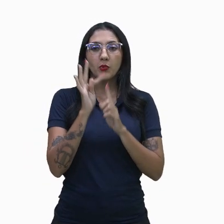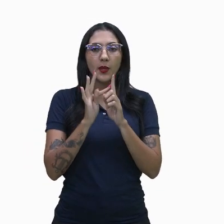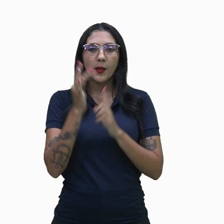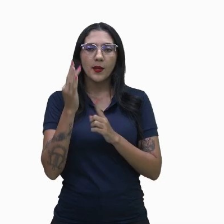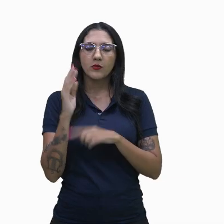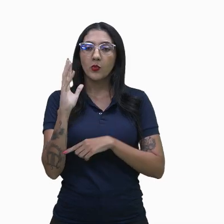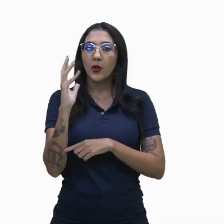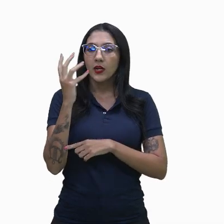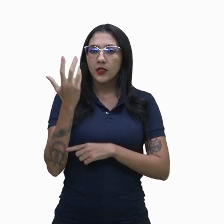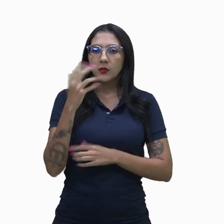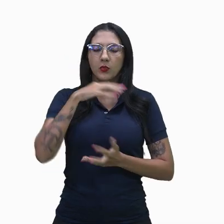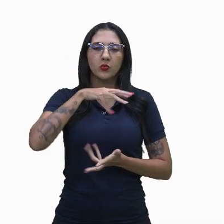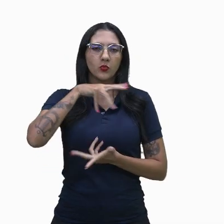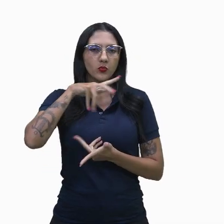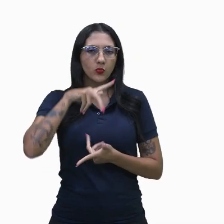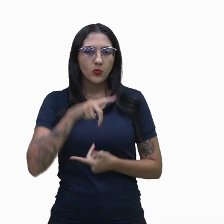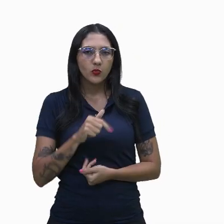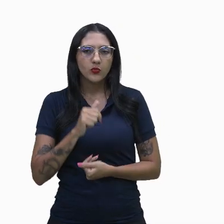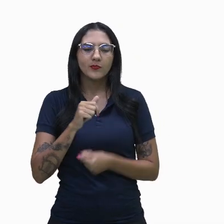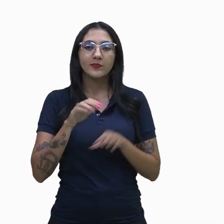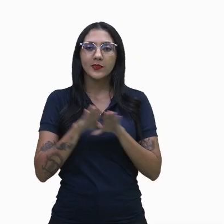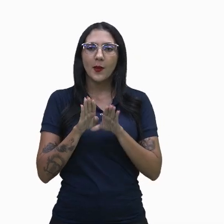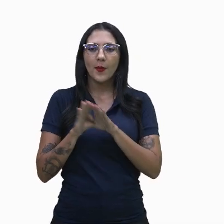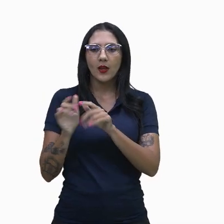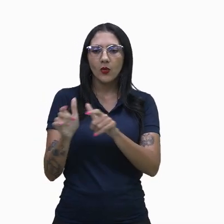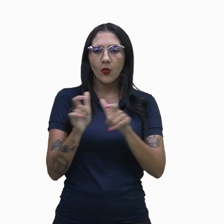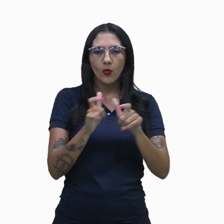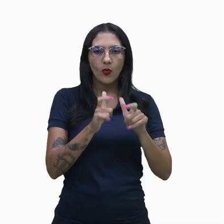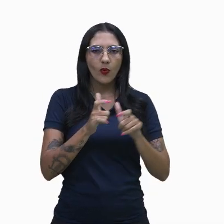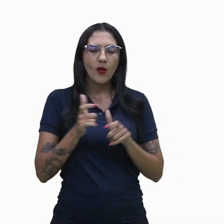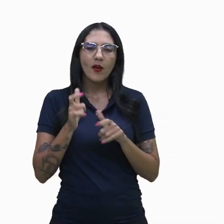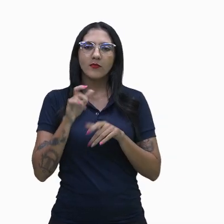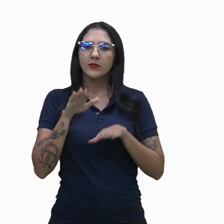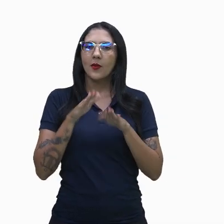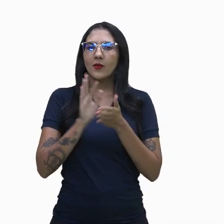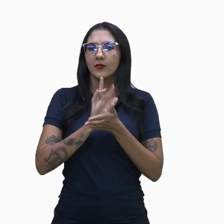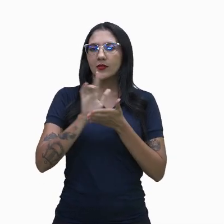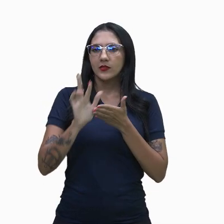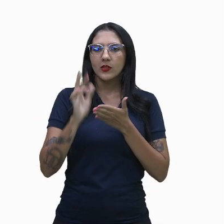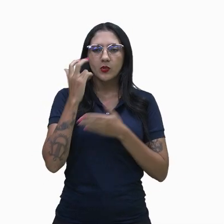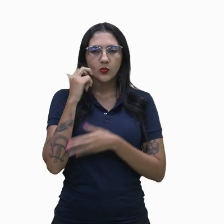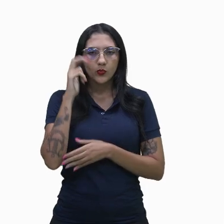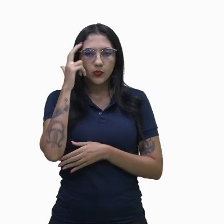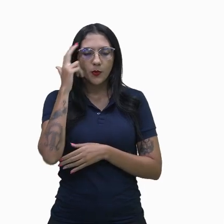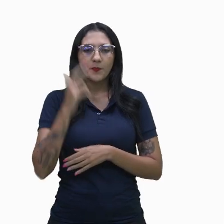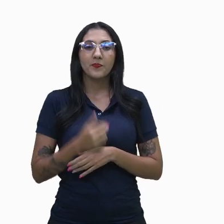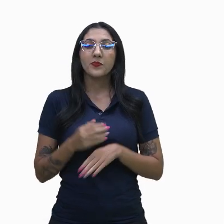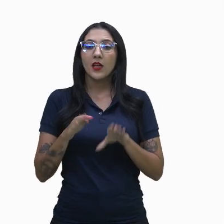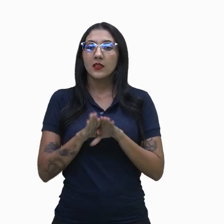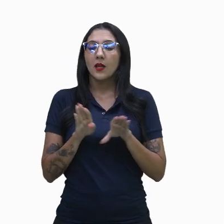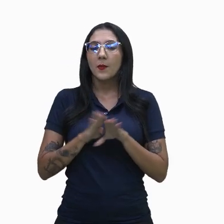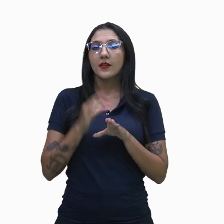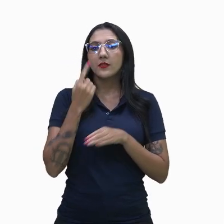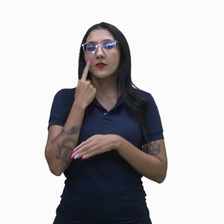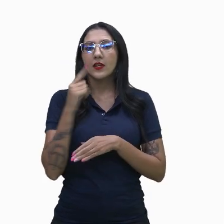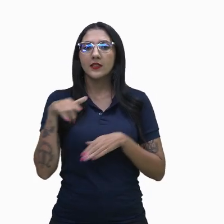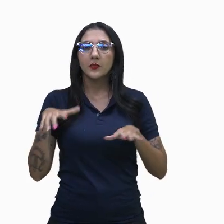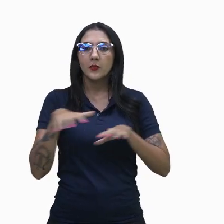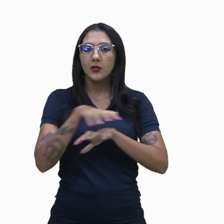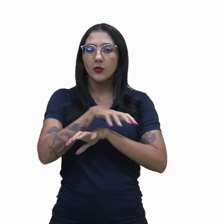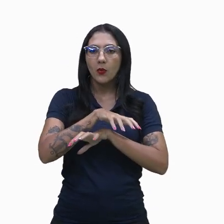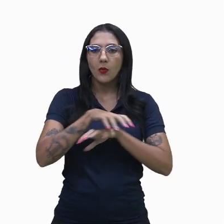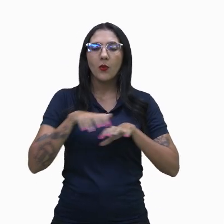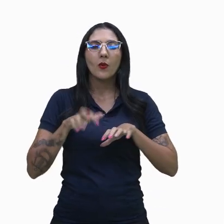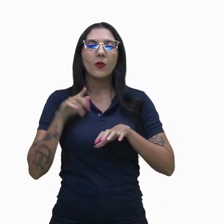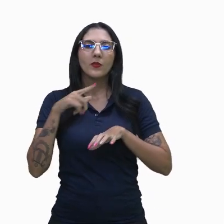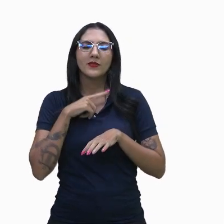global e território, né, de rica diversidade cultural, principalmente quando nós falamos desse bioma, que é um bioma